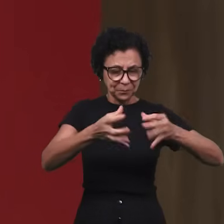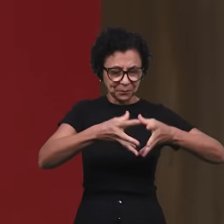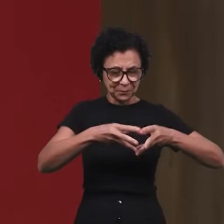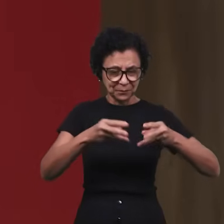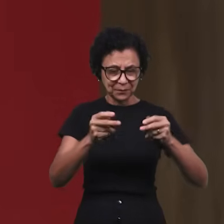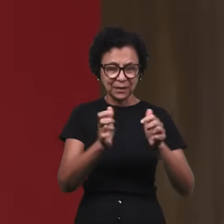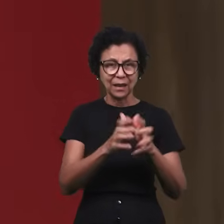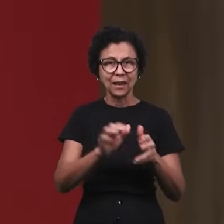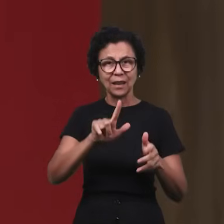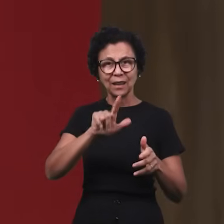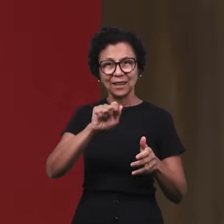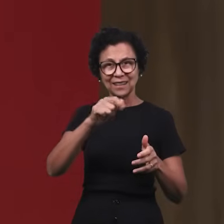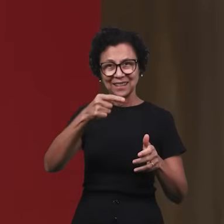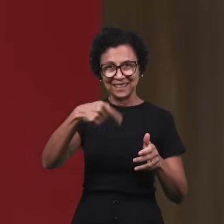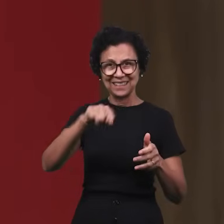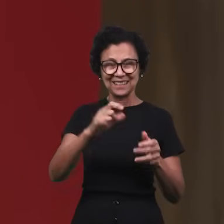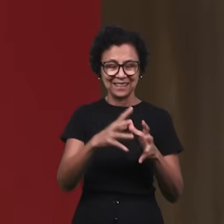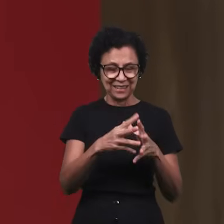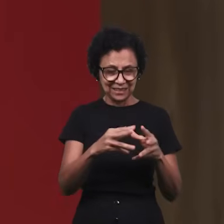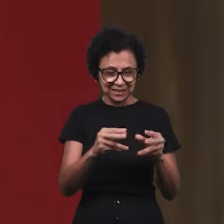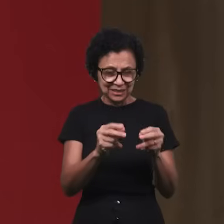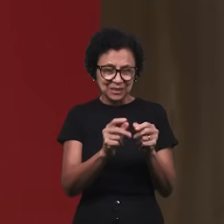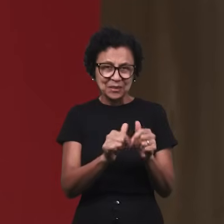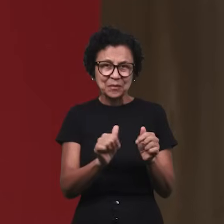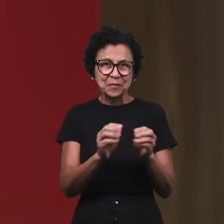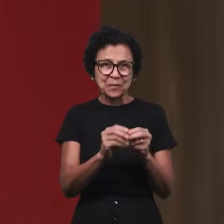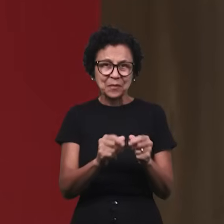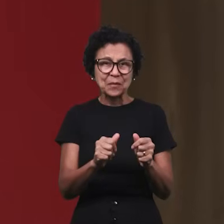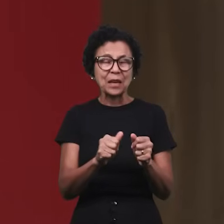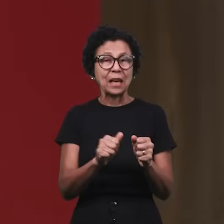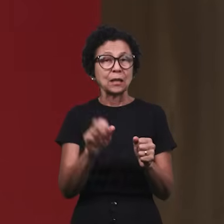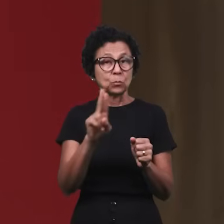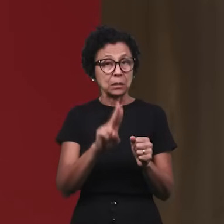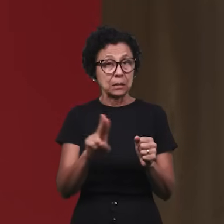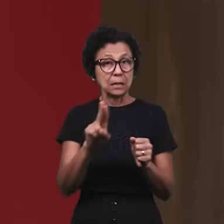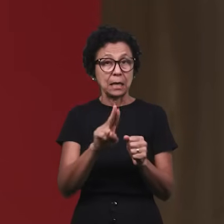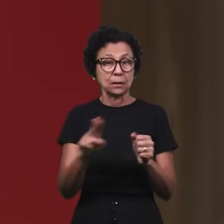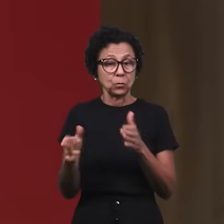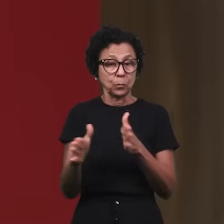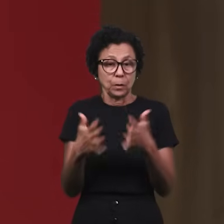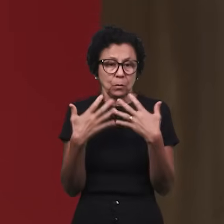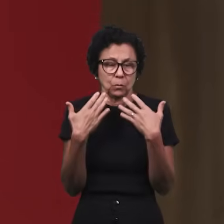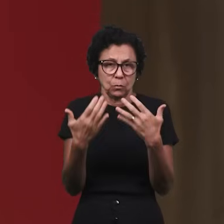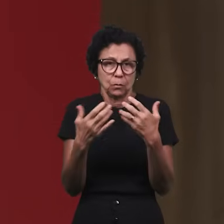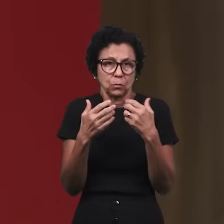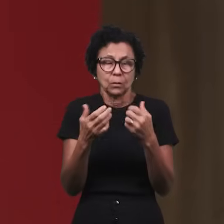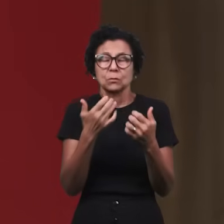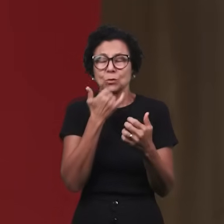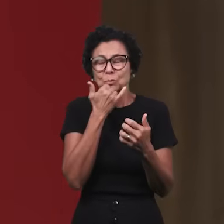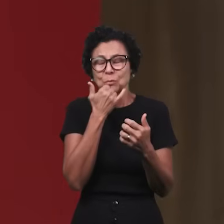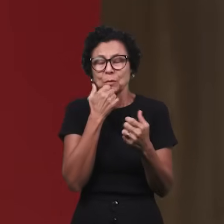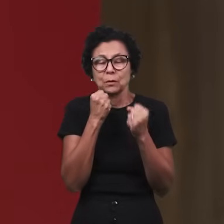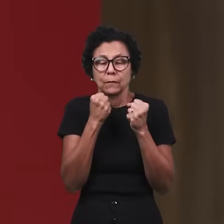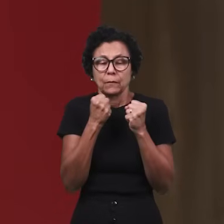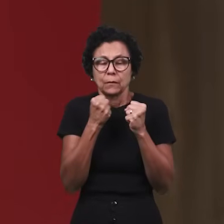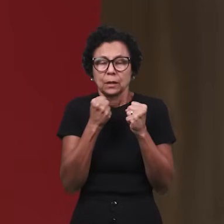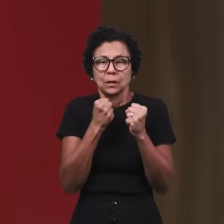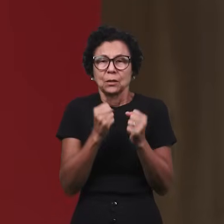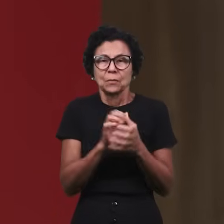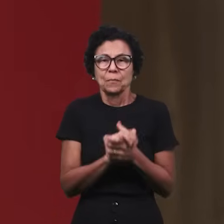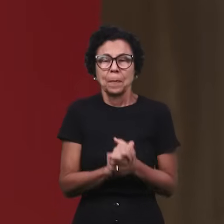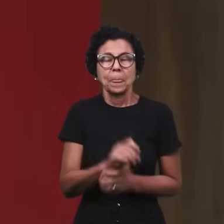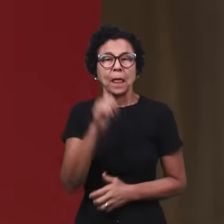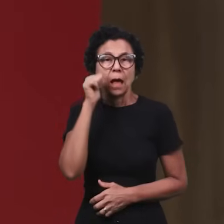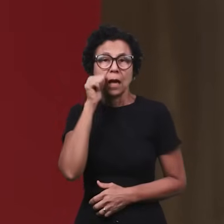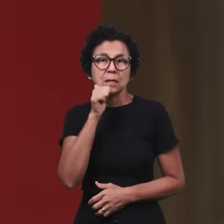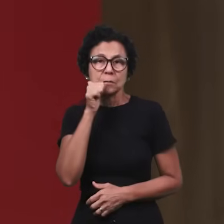primavera, porque a lã ela era considerada a fibra do inverno. Então as mulheres recebiam as lãs,